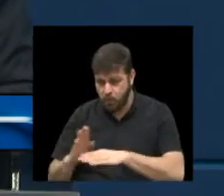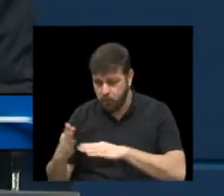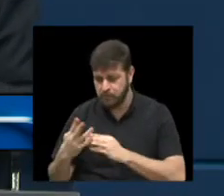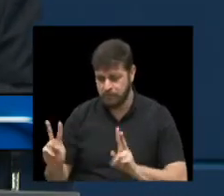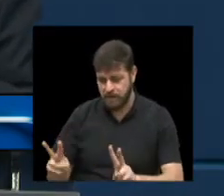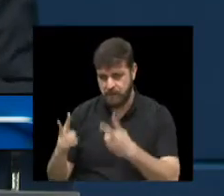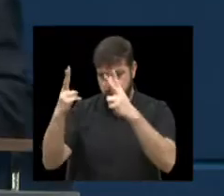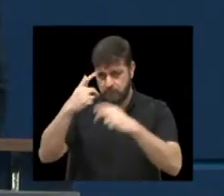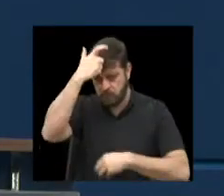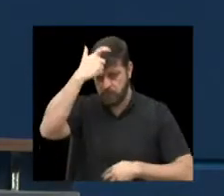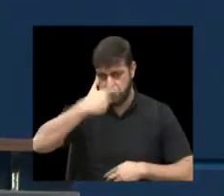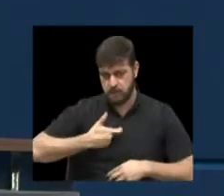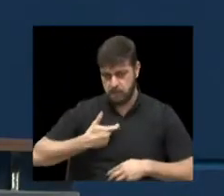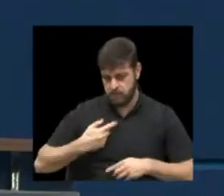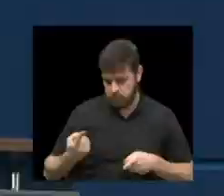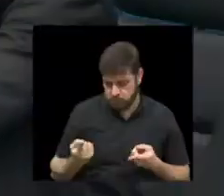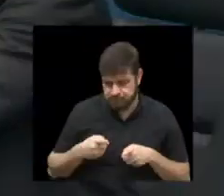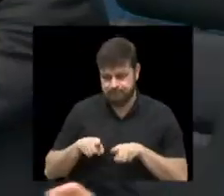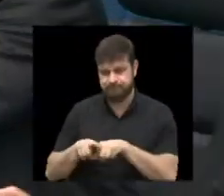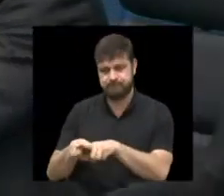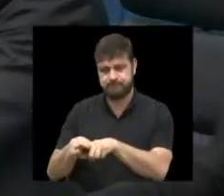todos.